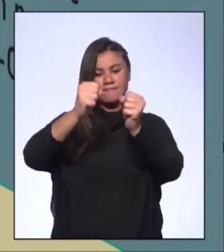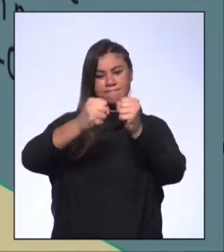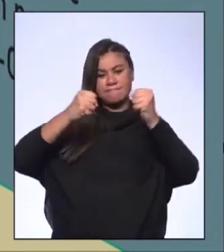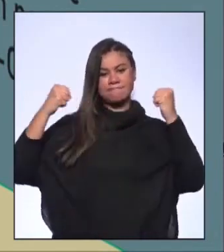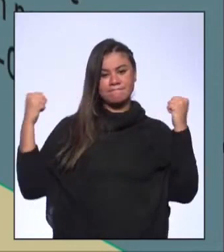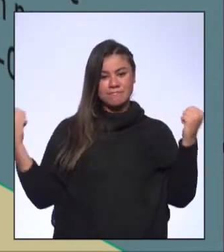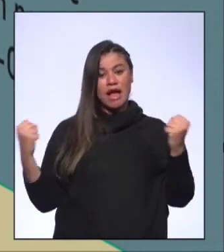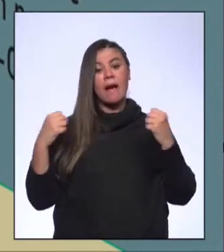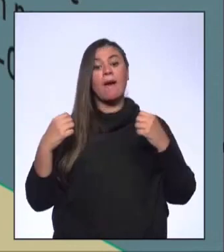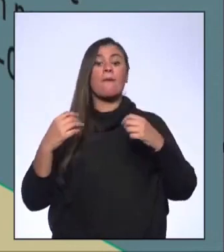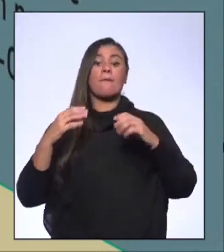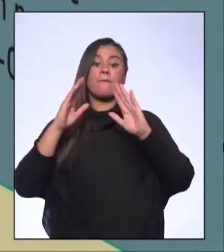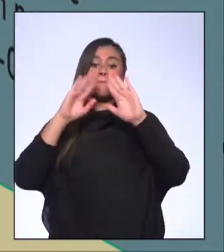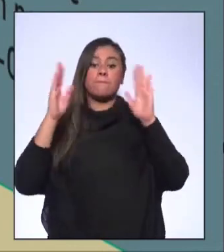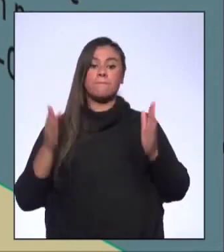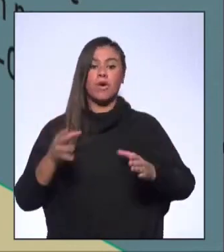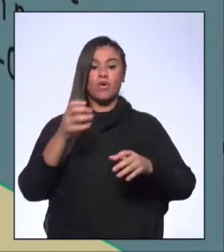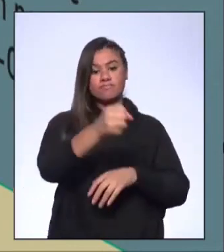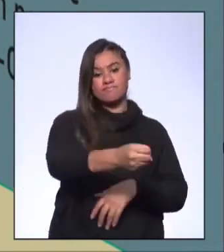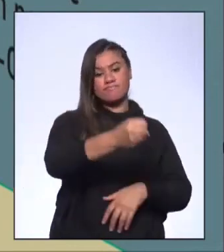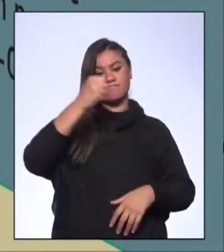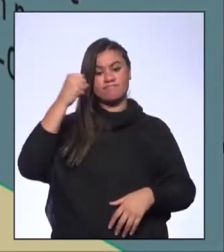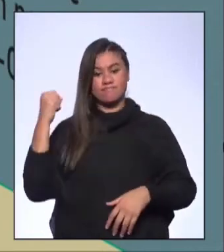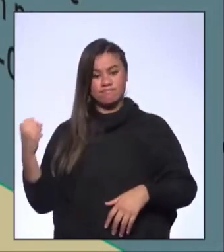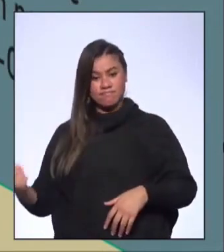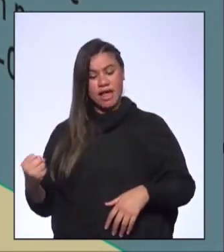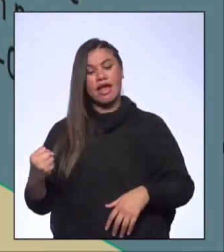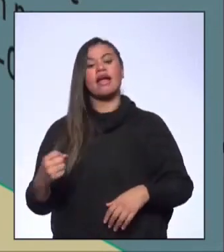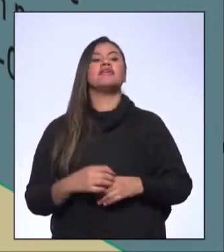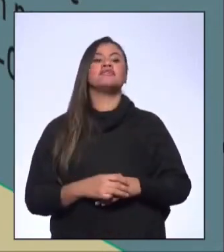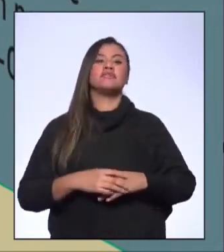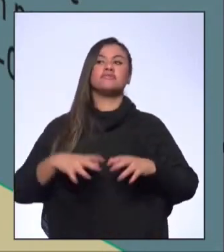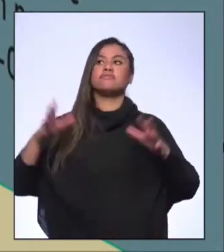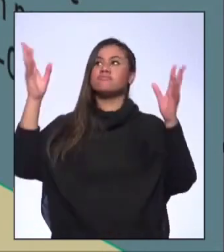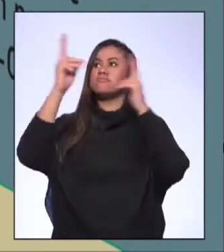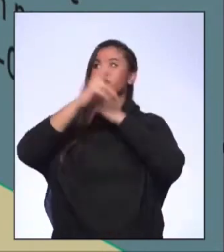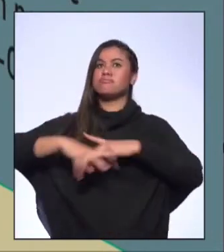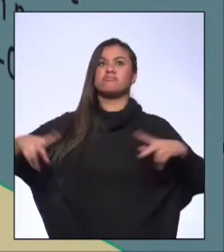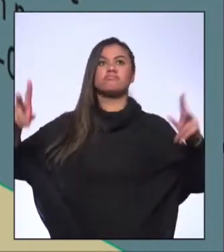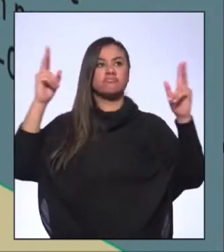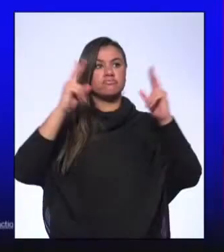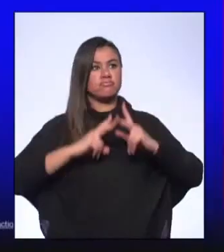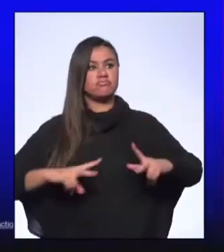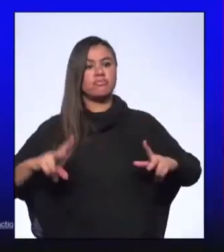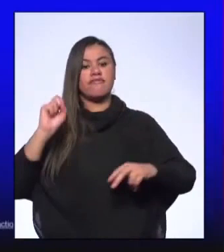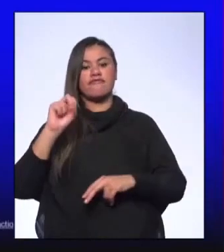facilita muito, diminui muito o risco de exposição a este vírus.